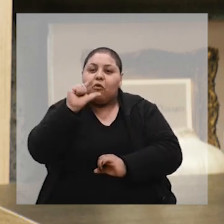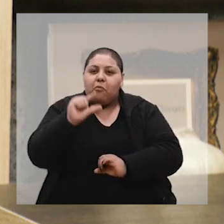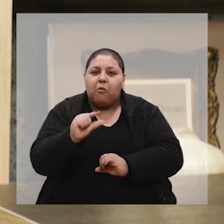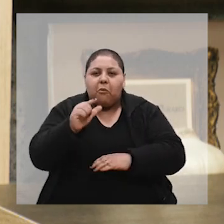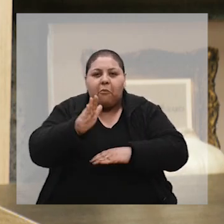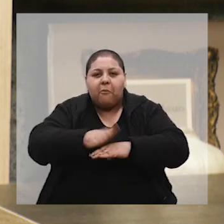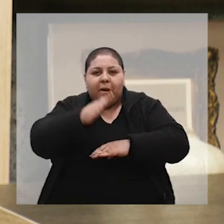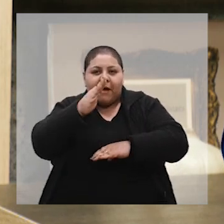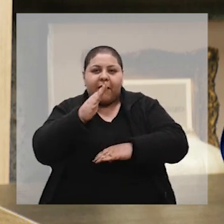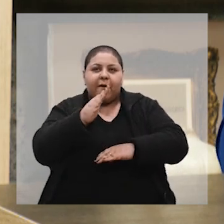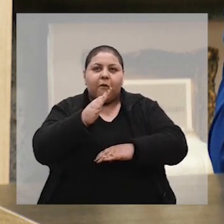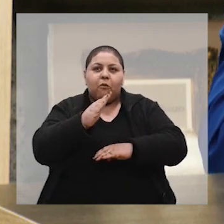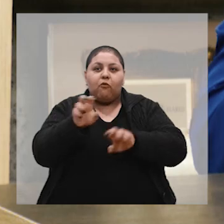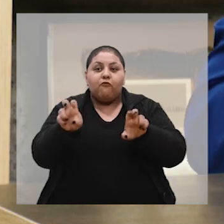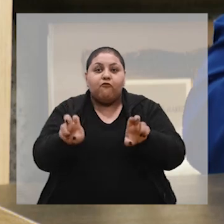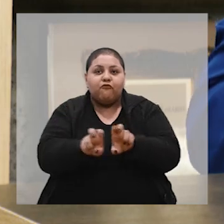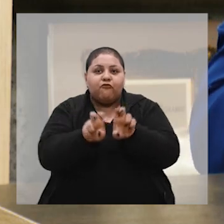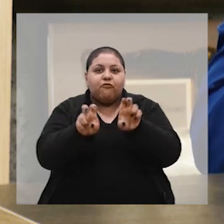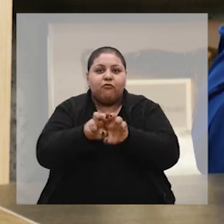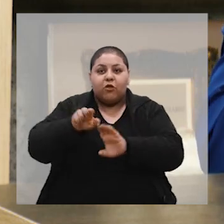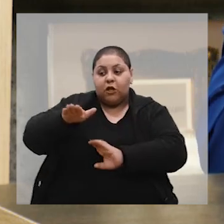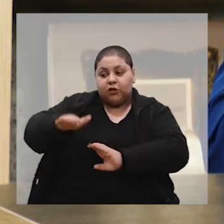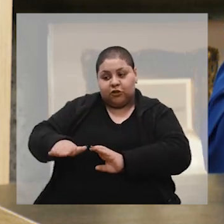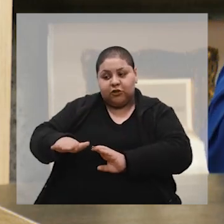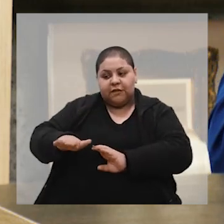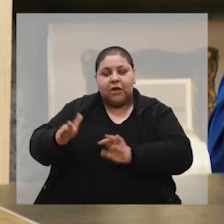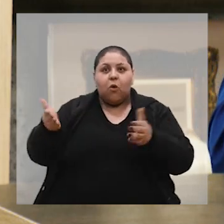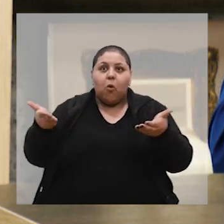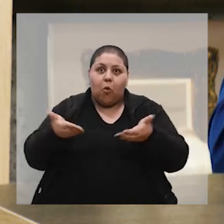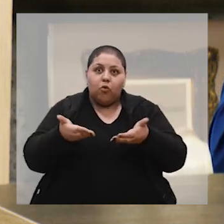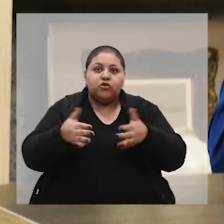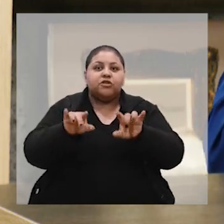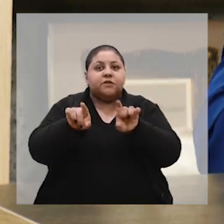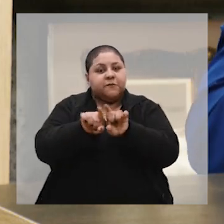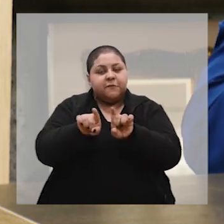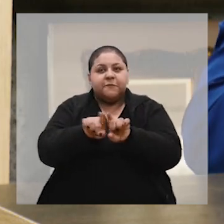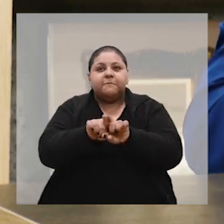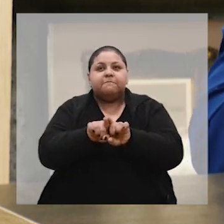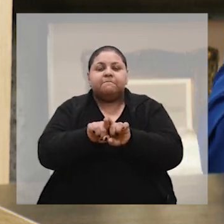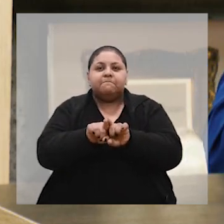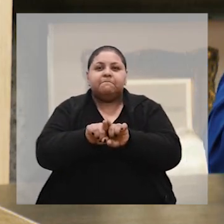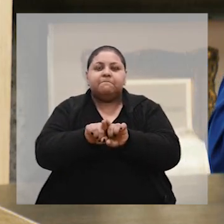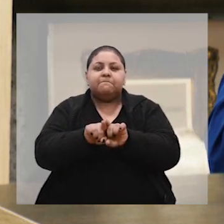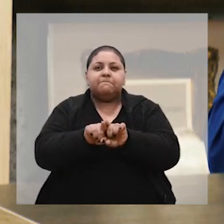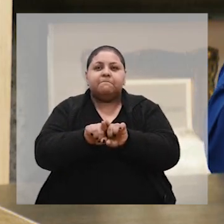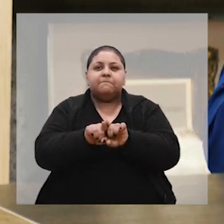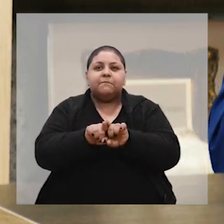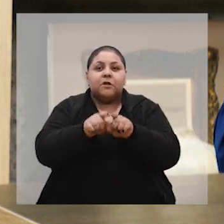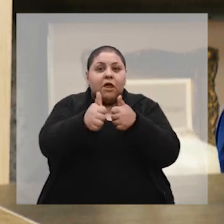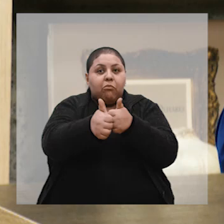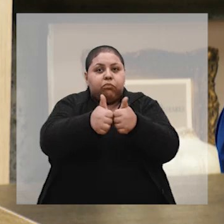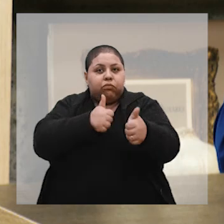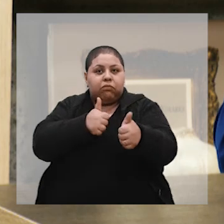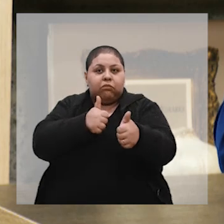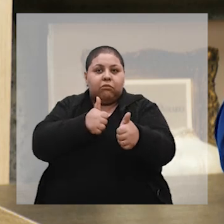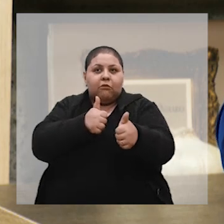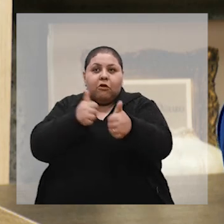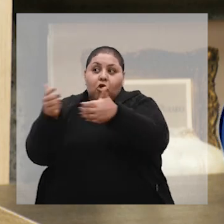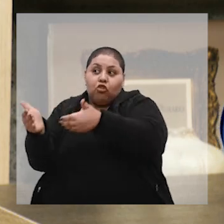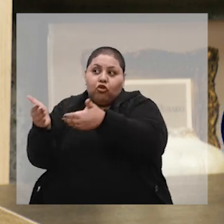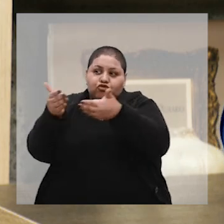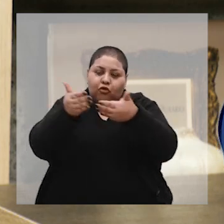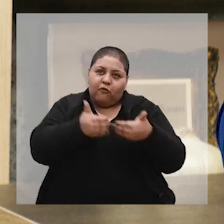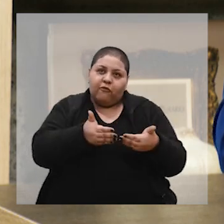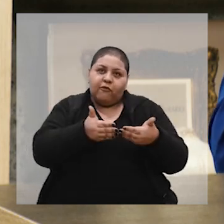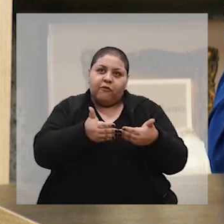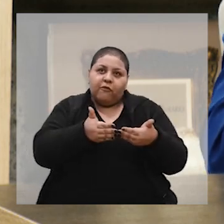conhecer um pouco mais sobre o futsal, dinamismo na edição de hoje, também a questão do atletismo com o